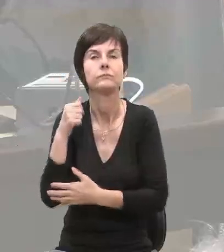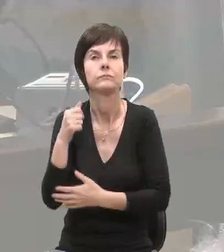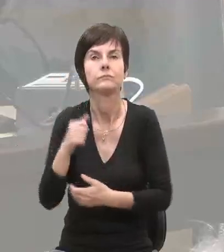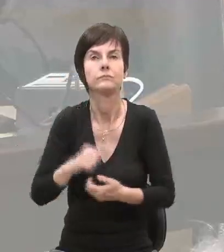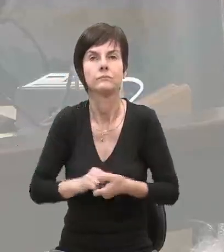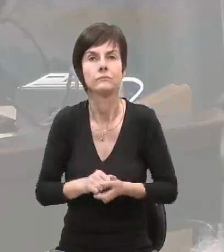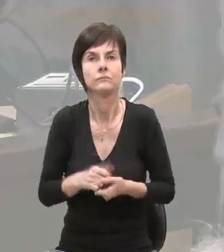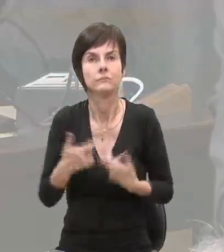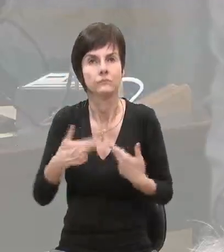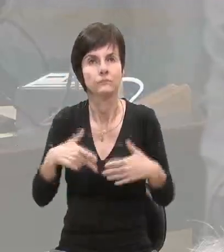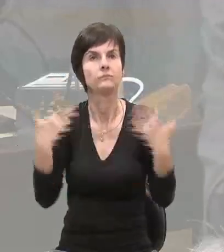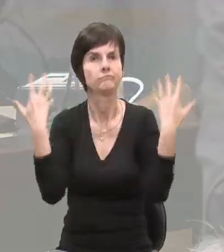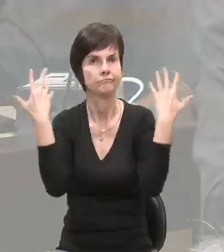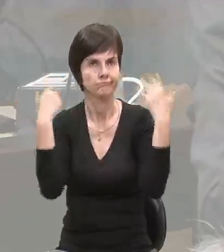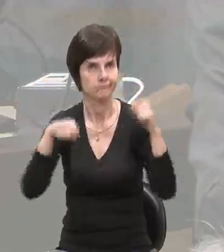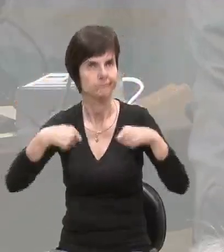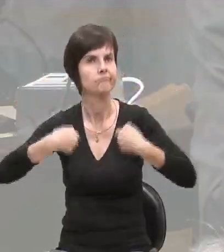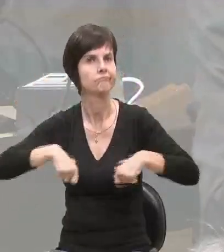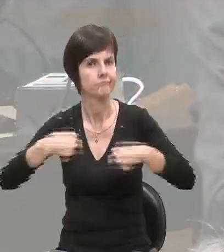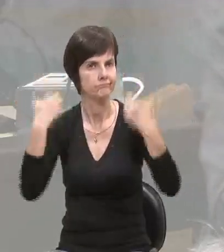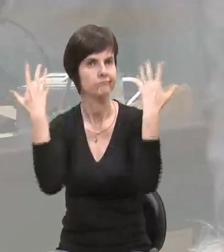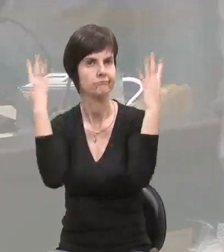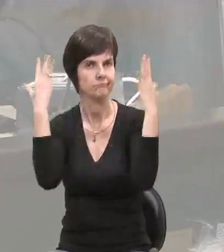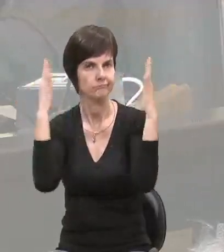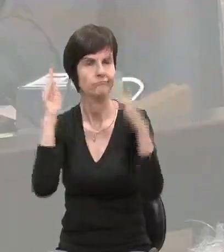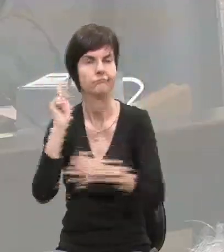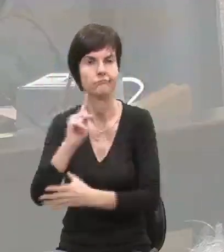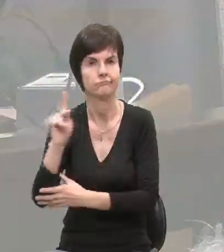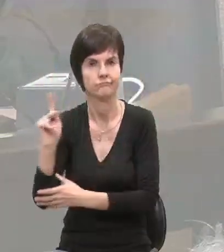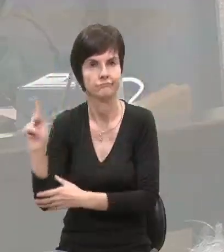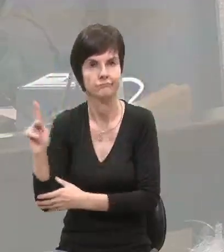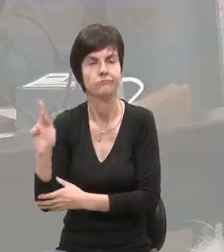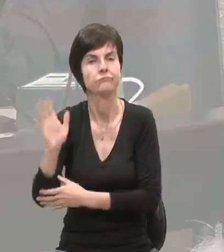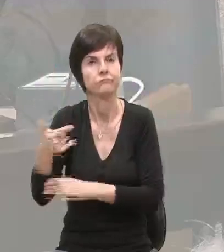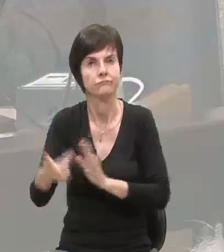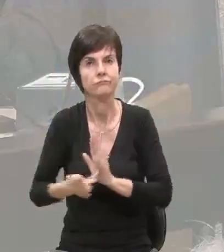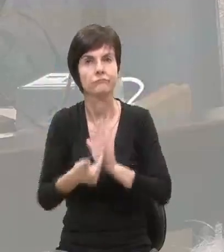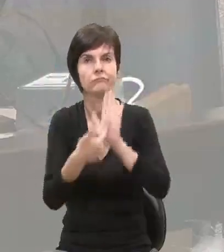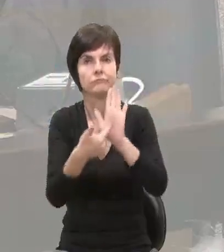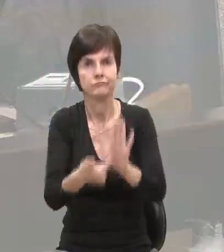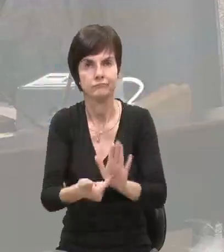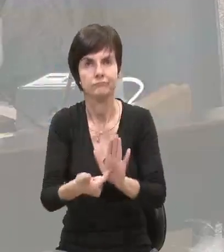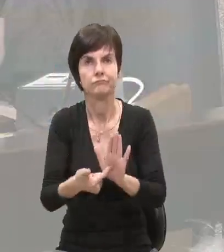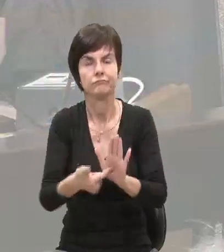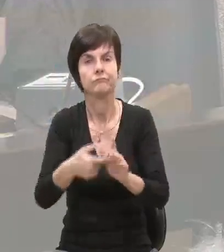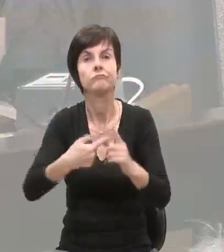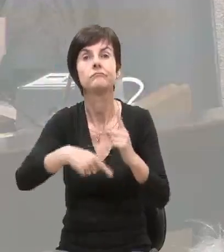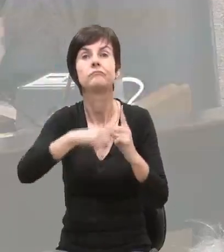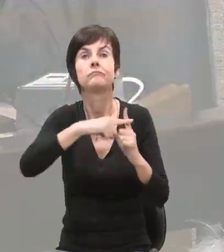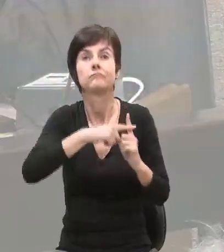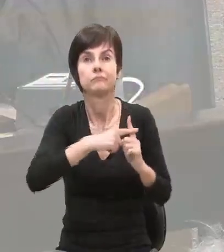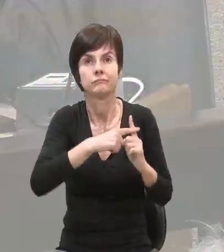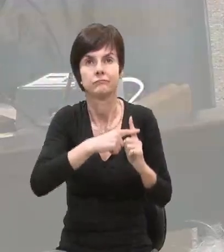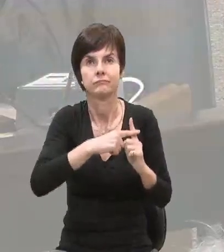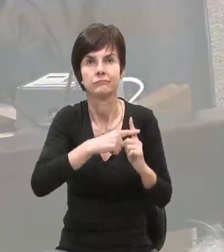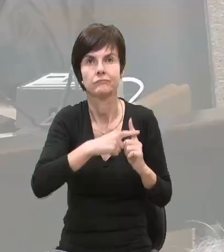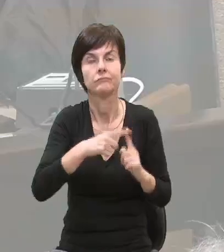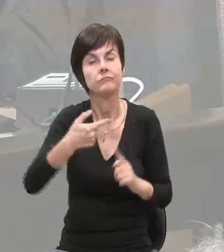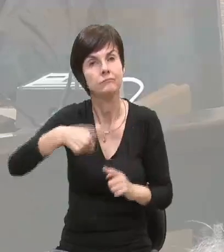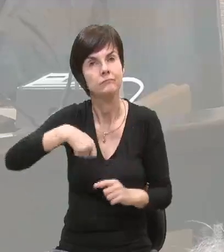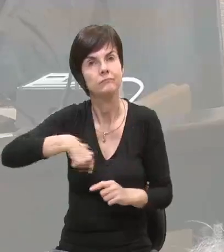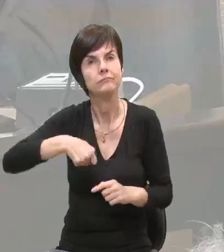que a gente tem que aplaudir. A PPP já começa a demonstrar um funcionamento positivo, e nós precisamos